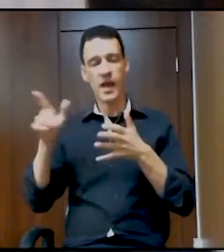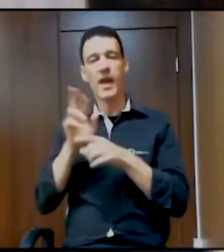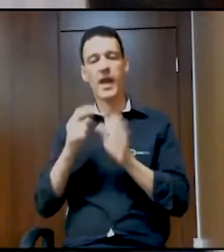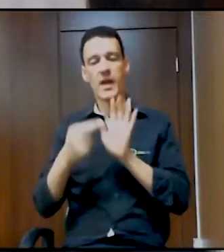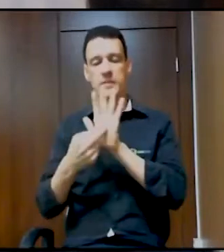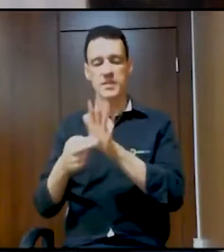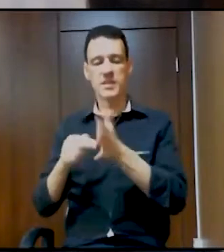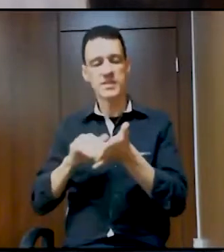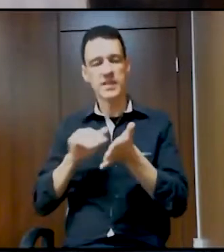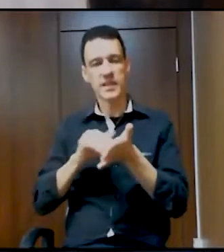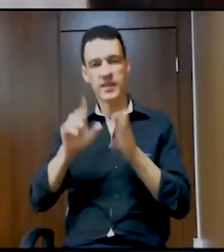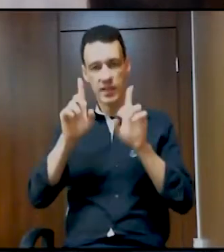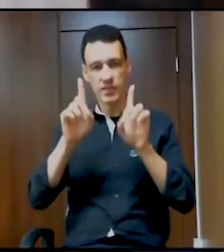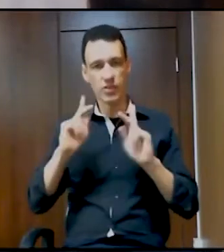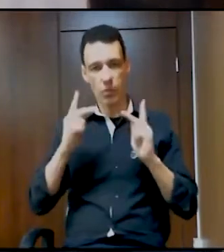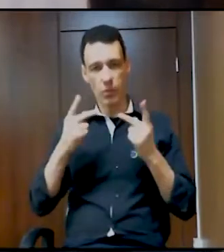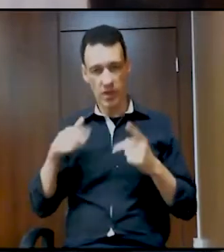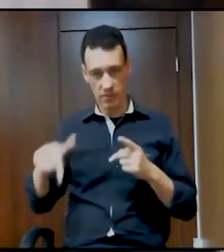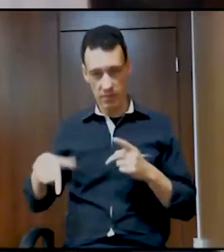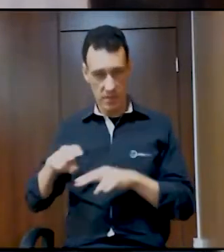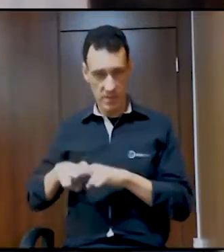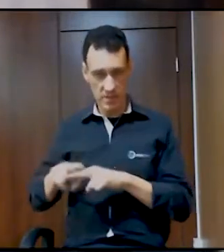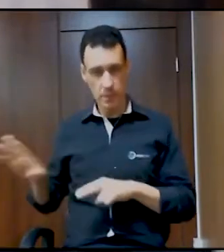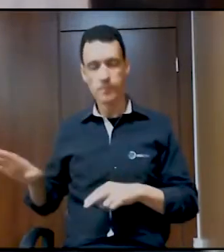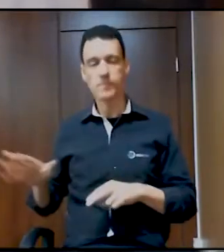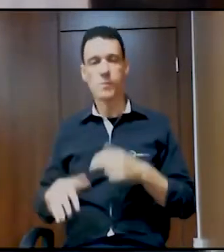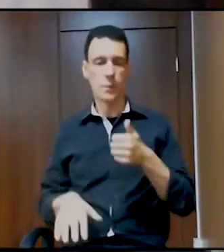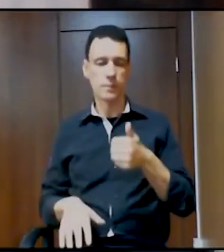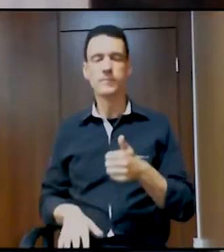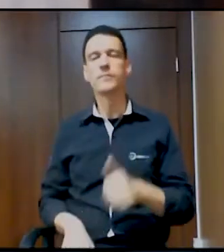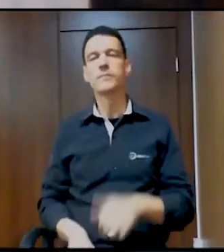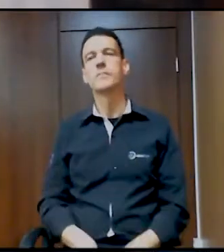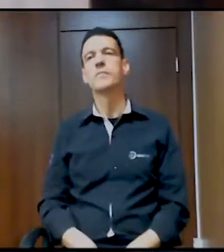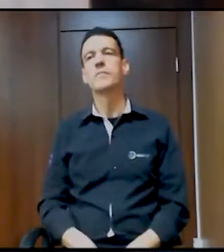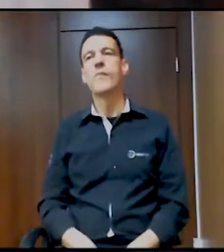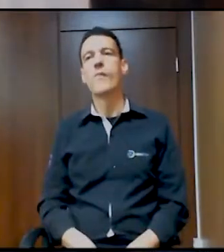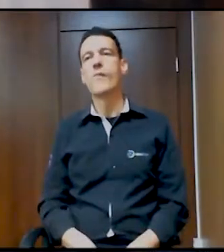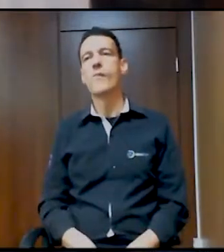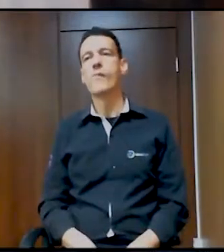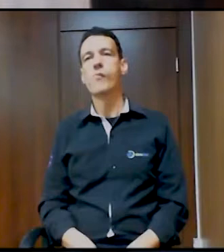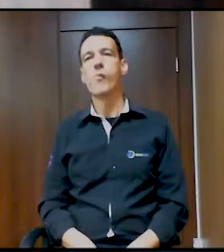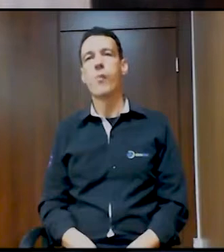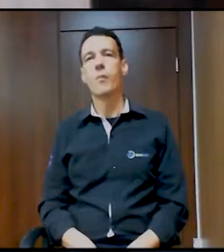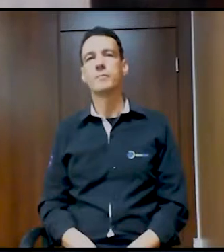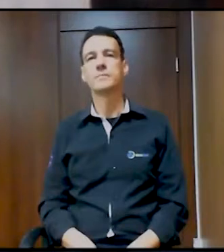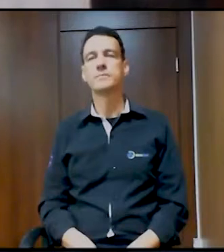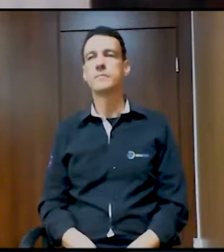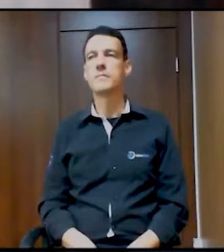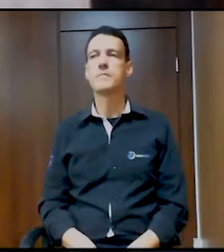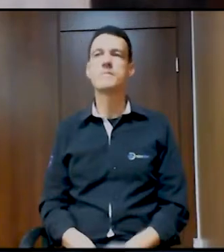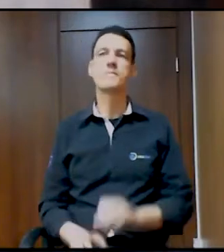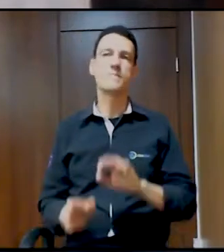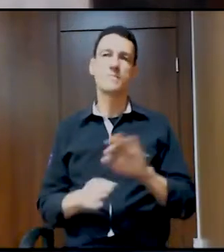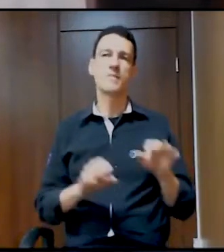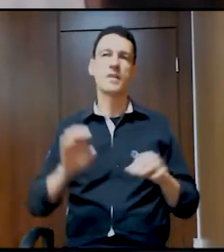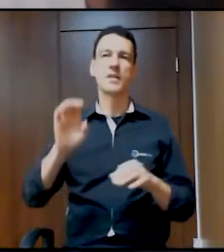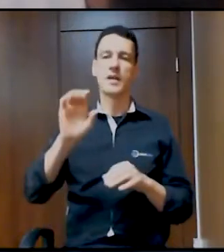a Secretaria de Direitos Humanos aqui na mesa, tá? Então, lembramos. E o próximo inscrito é o Cláudio